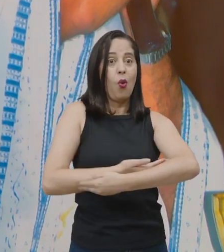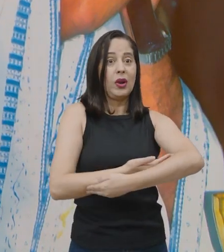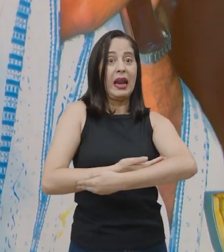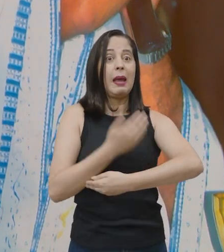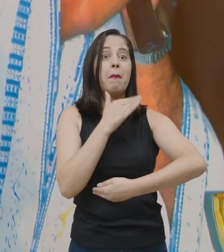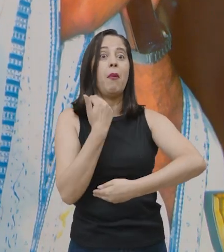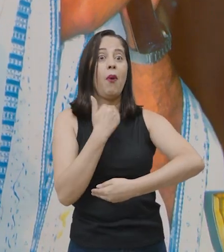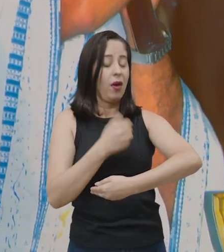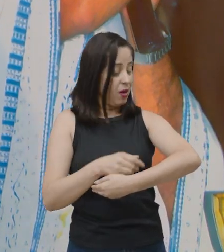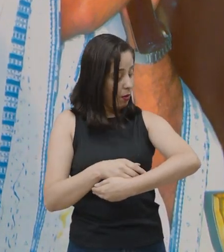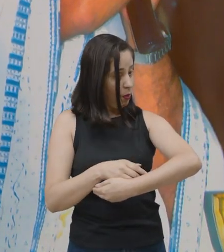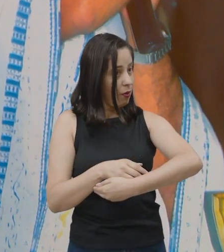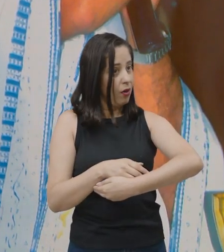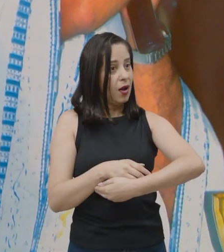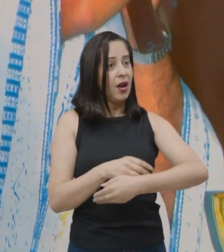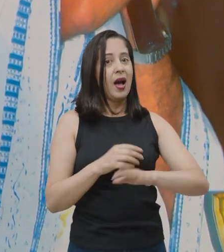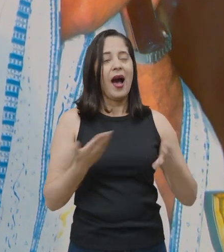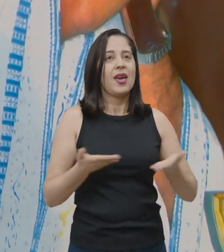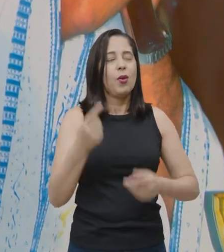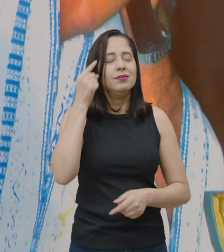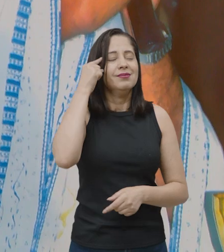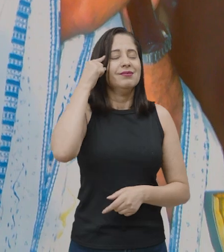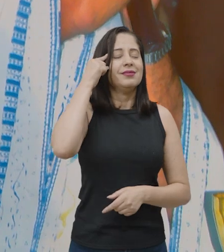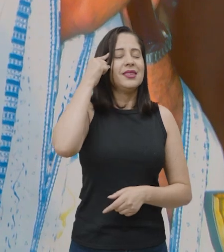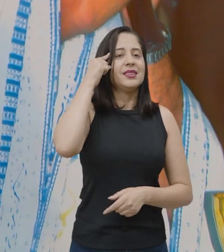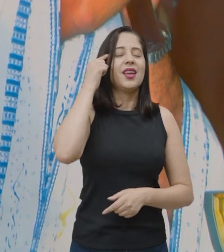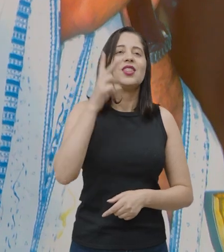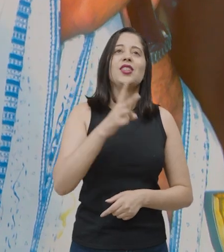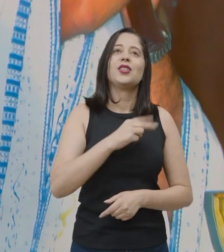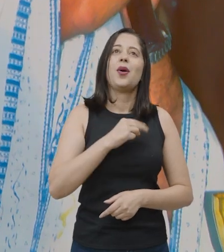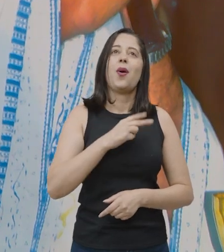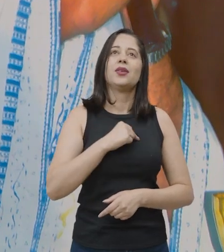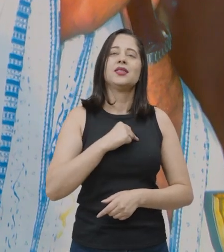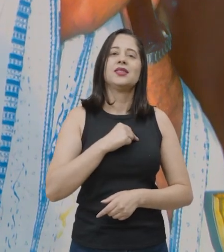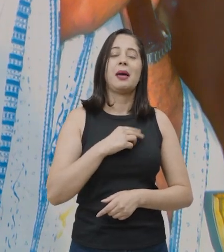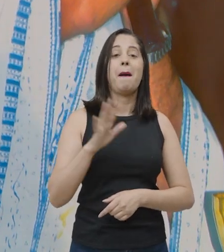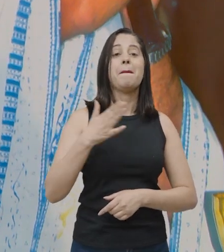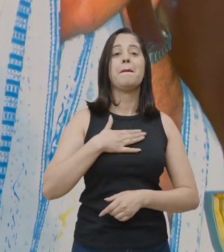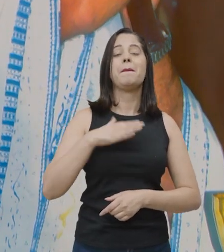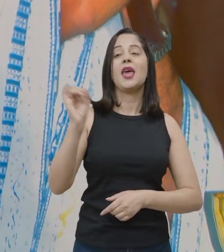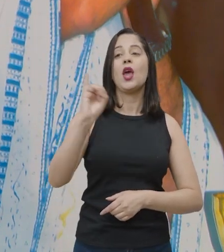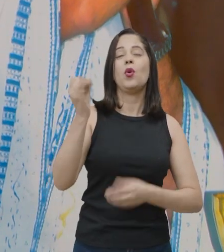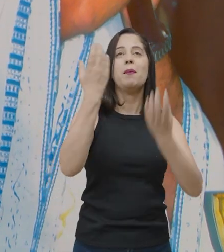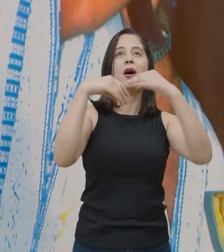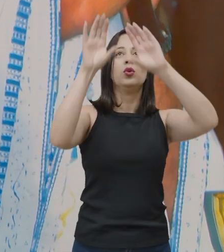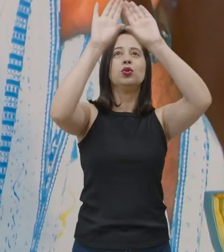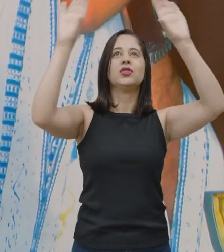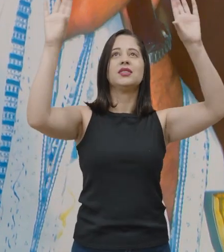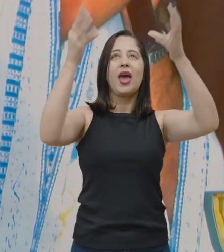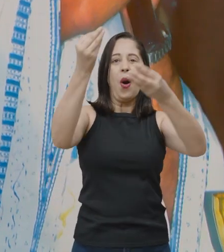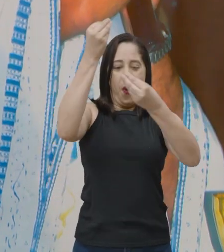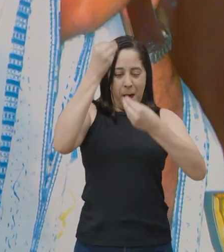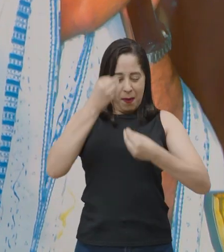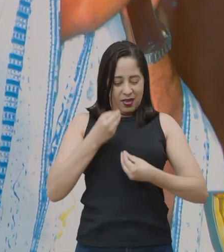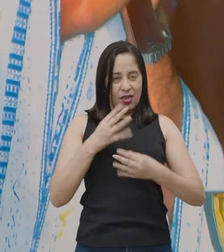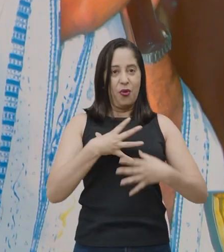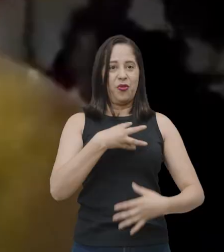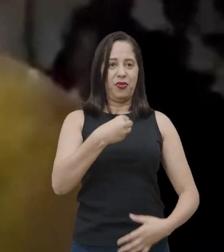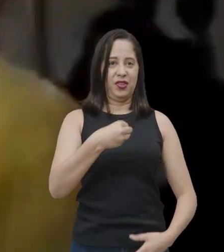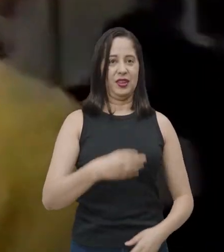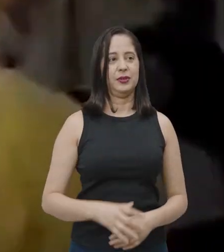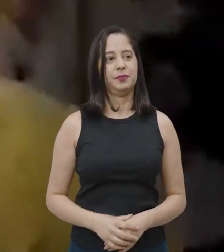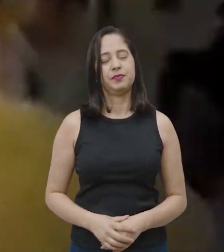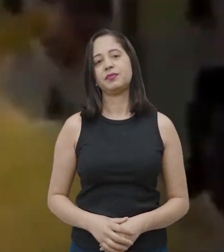bebê. E aí já me veio na mente. Falei, esse é o meu filho que meu irmão me trouxe de volta. Tenho certeza